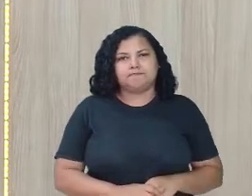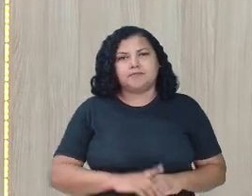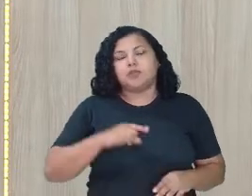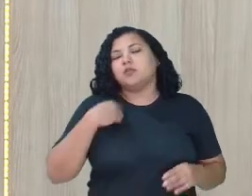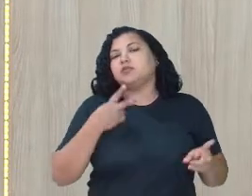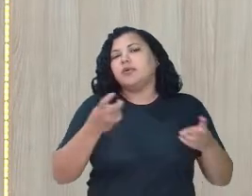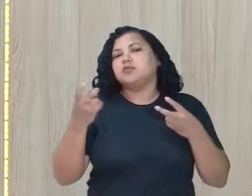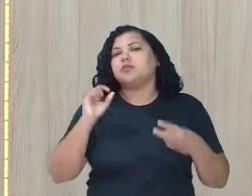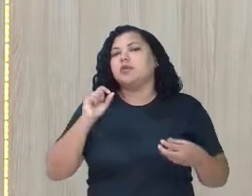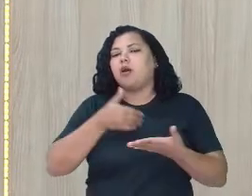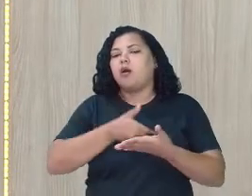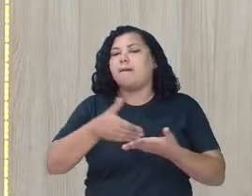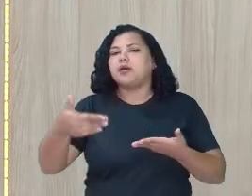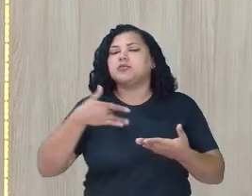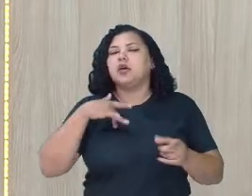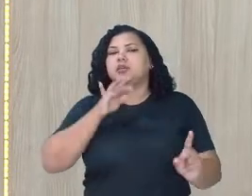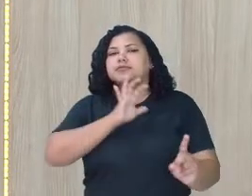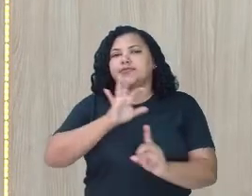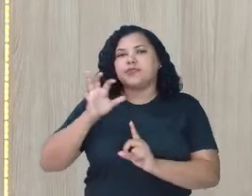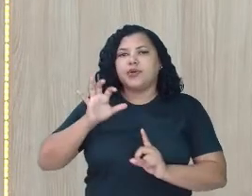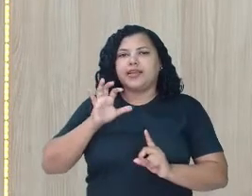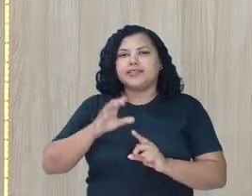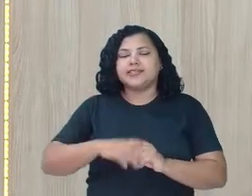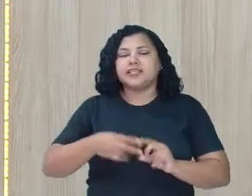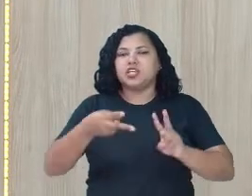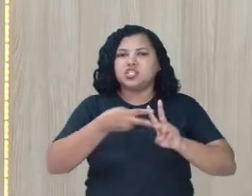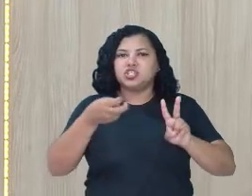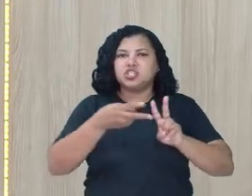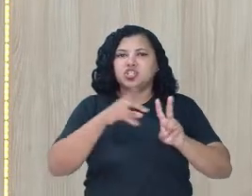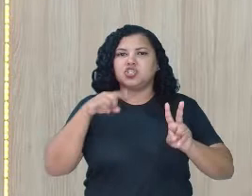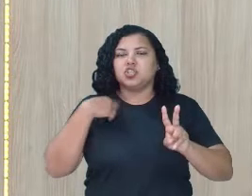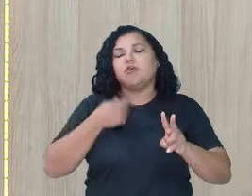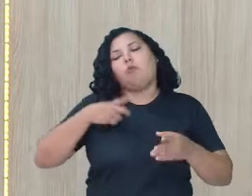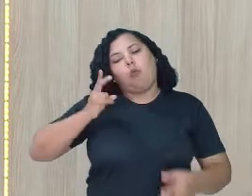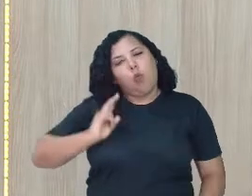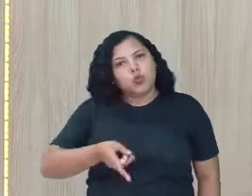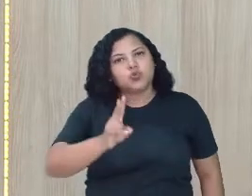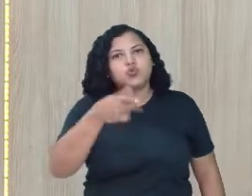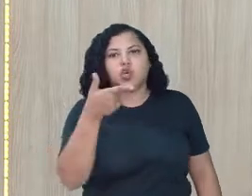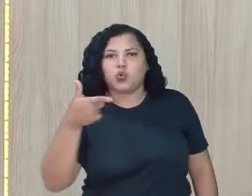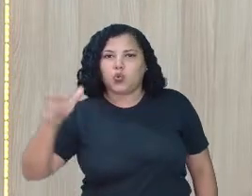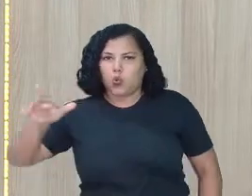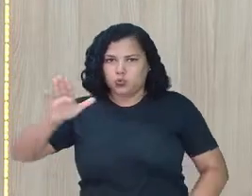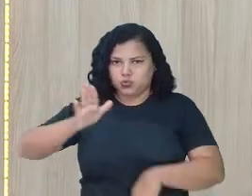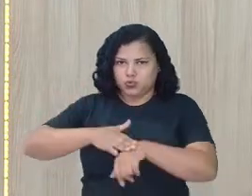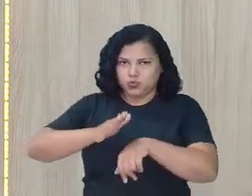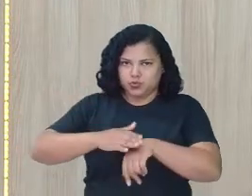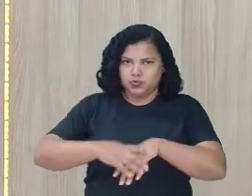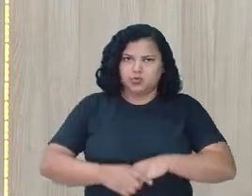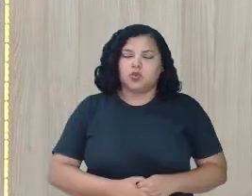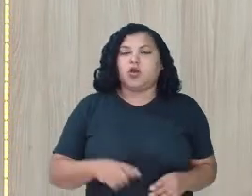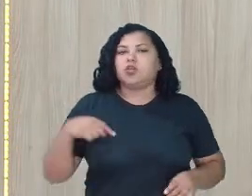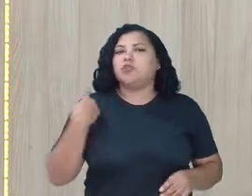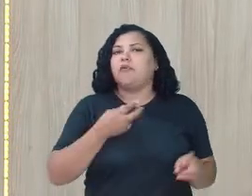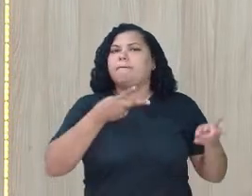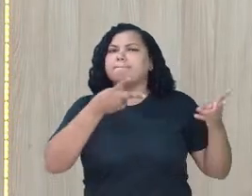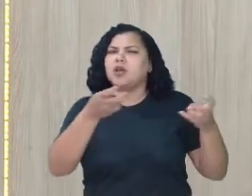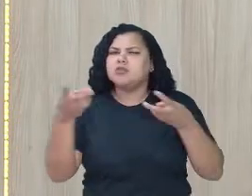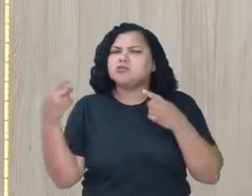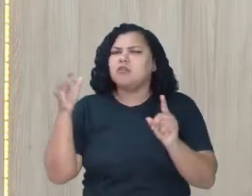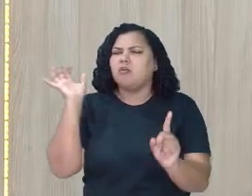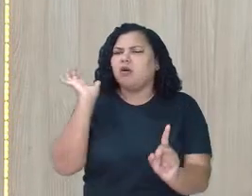gente viu, para começar ali, as influências, né, indígenas. A gente vai continuar em outro vídeo, a gente vai ver